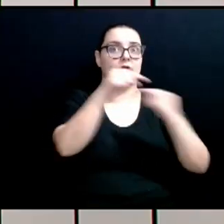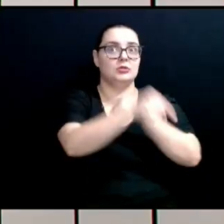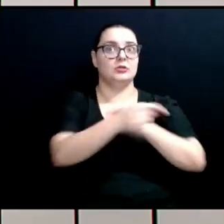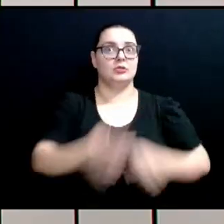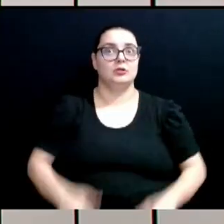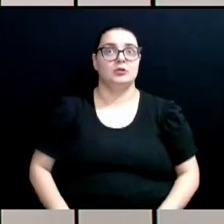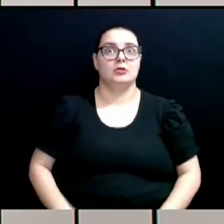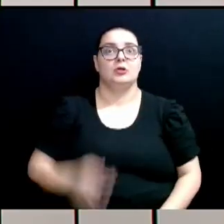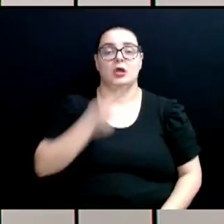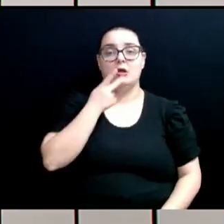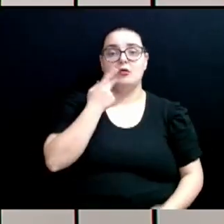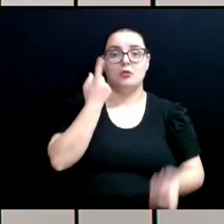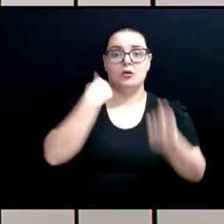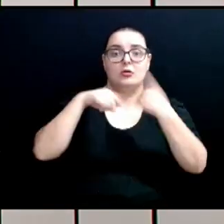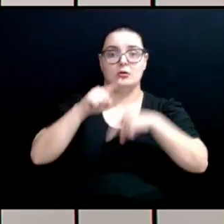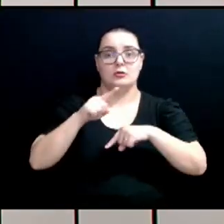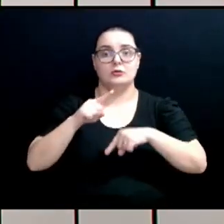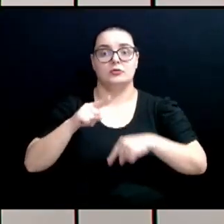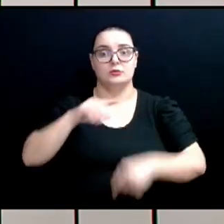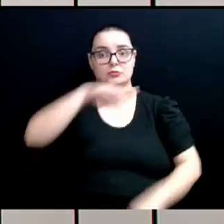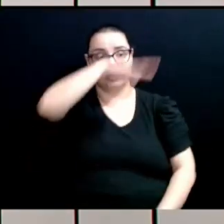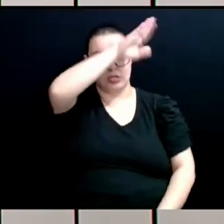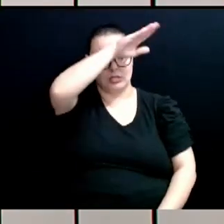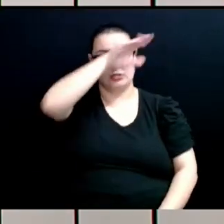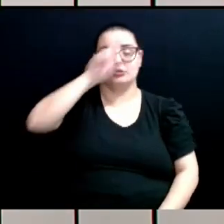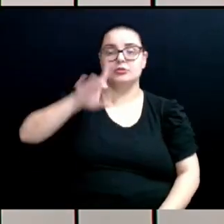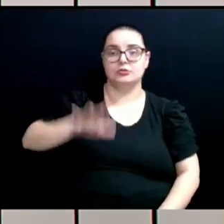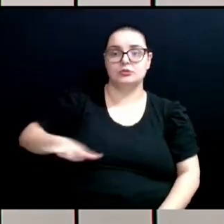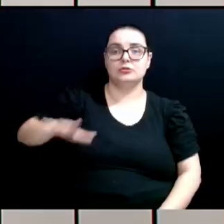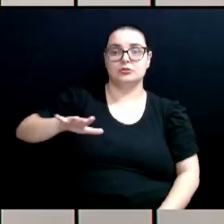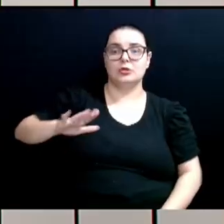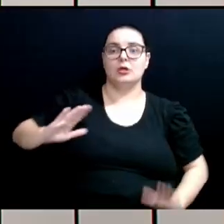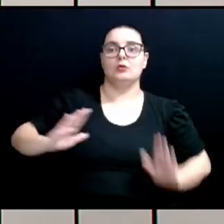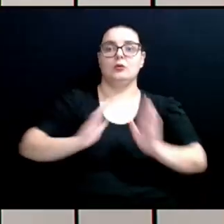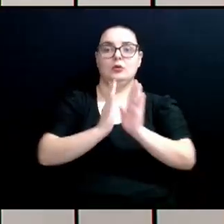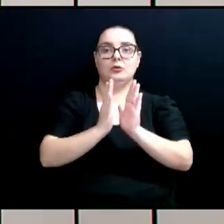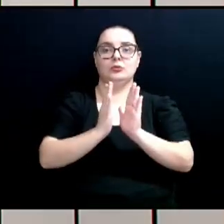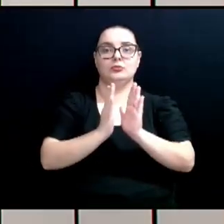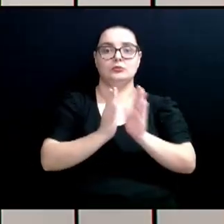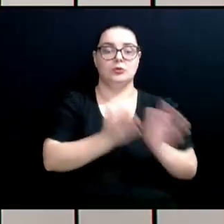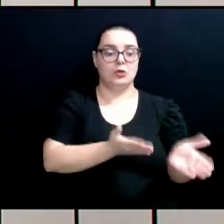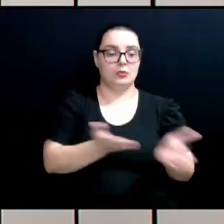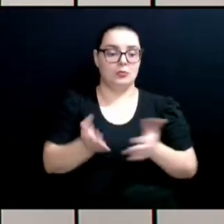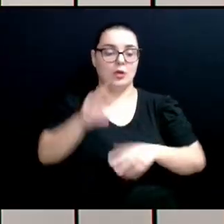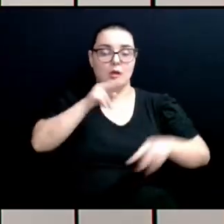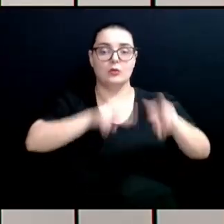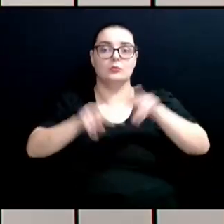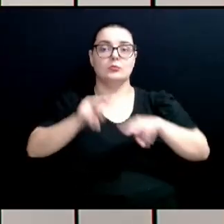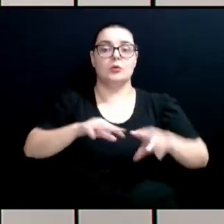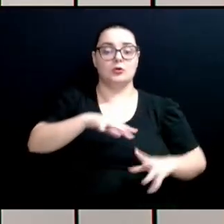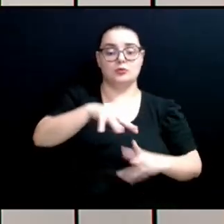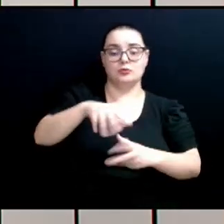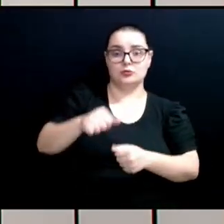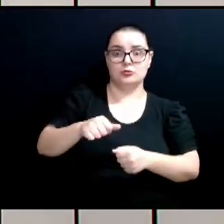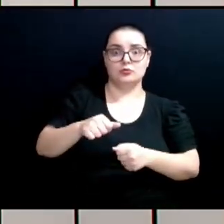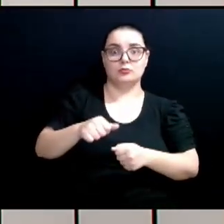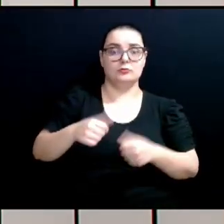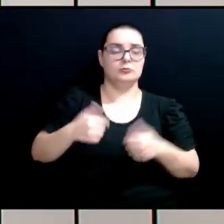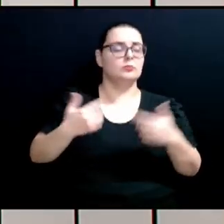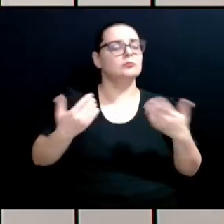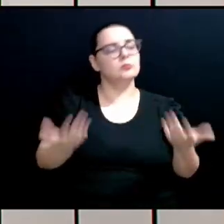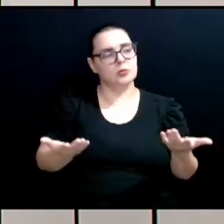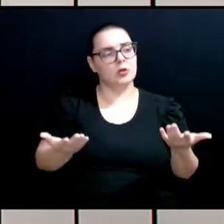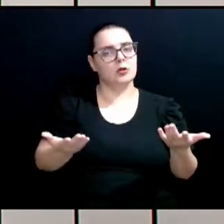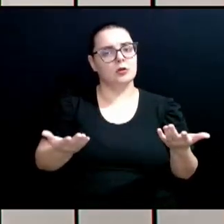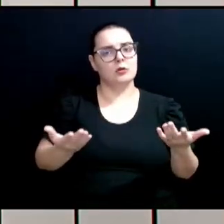sucesso do Trump e da direita, que estão à frente em apresentar uma visão de mundo. Enfim, compactuam